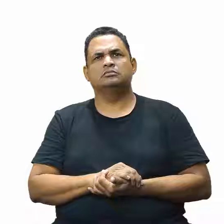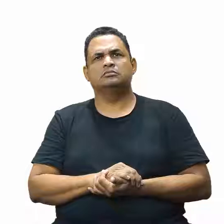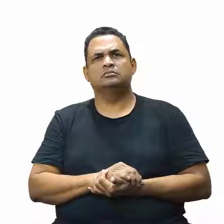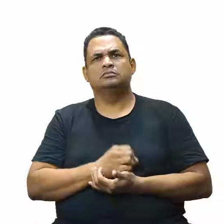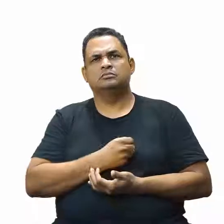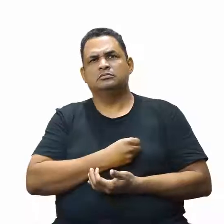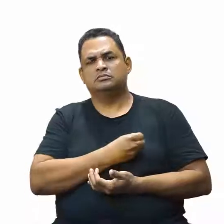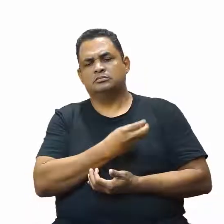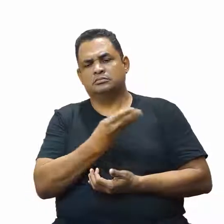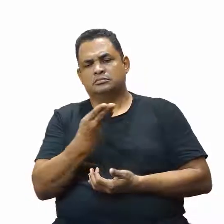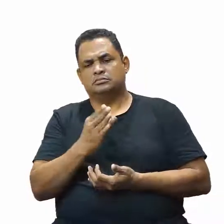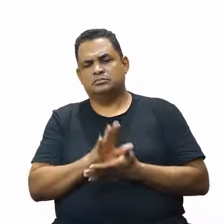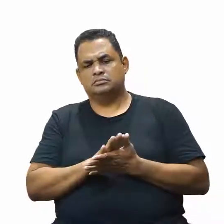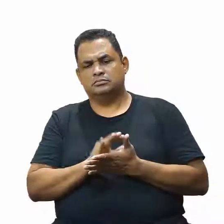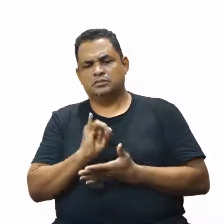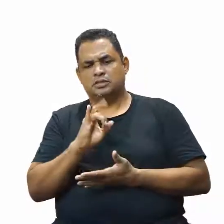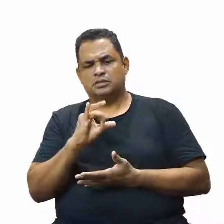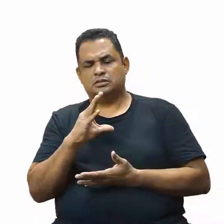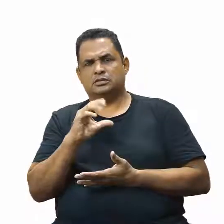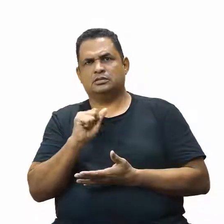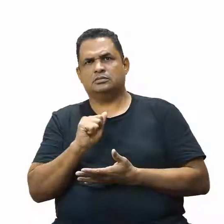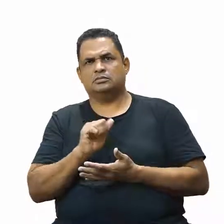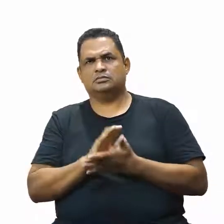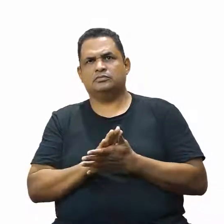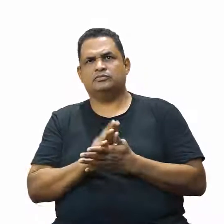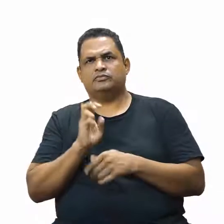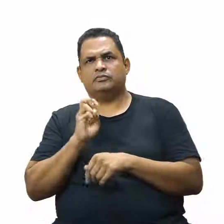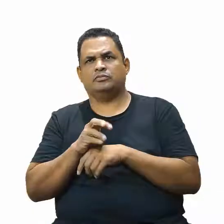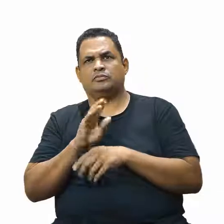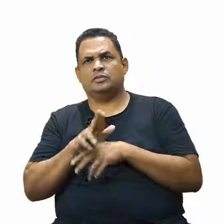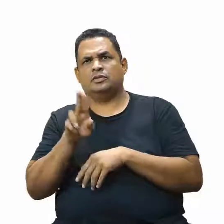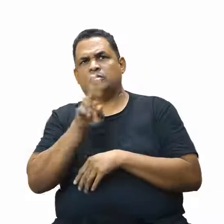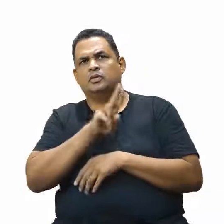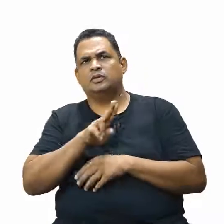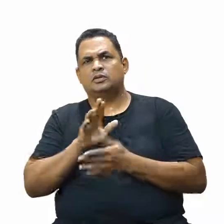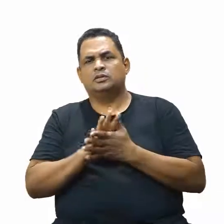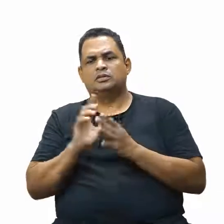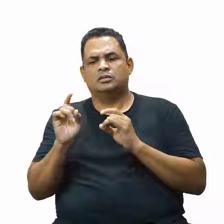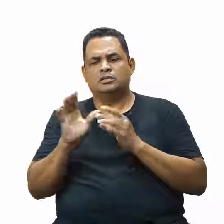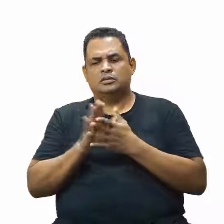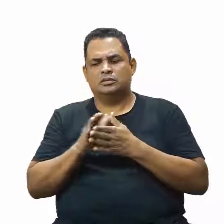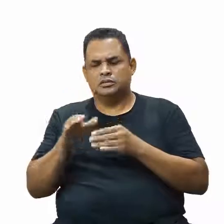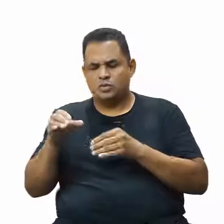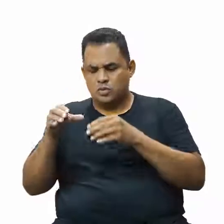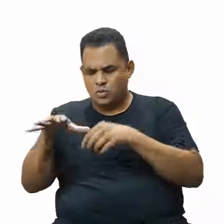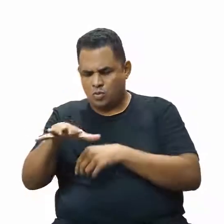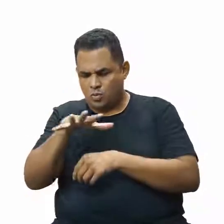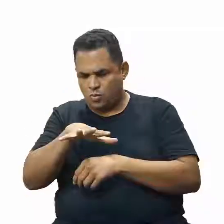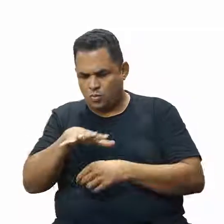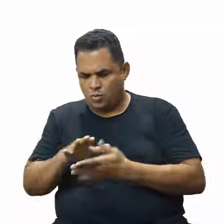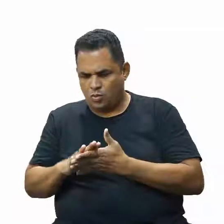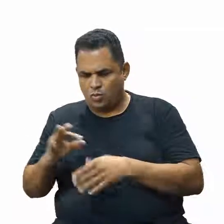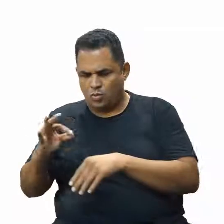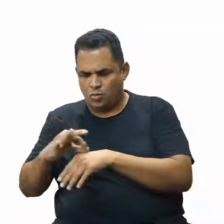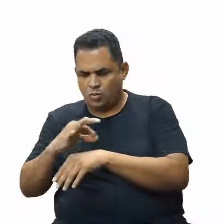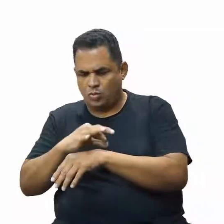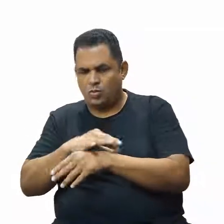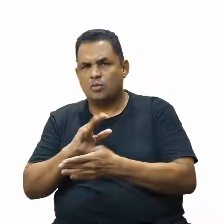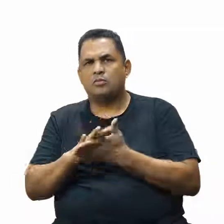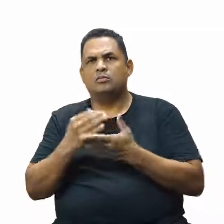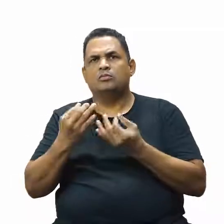A quantidade de iscas formicidas a serem usadas em cada formigueiro deve ser